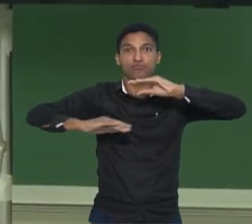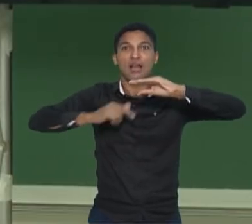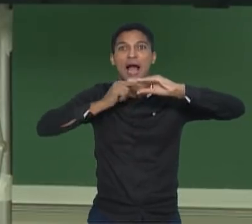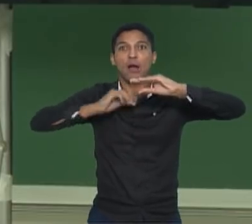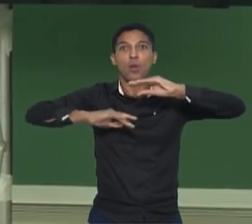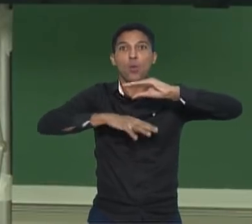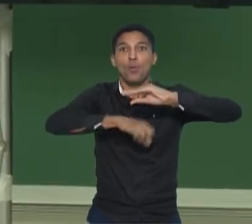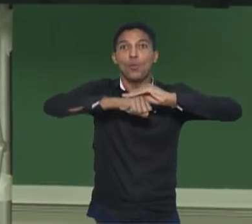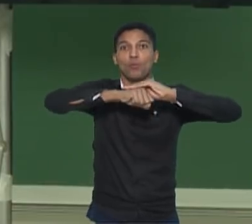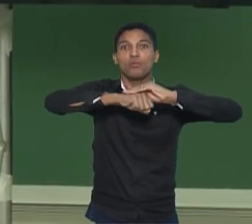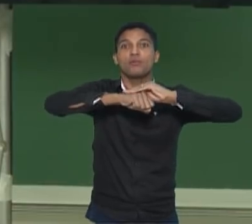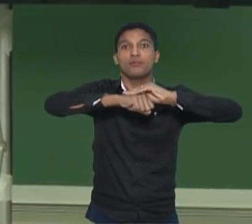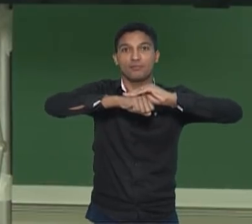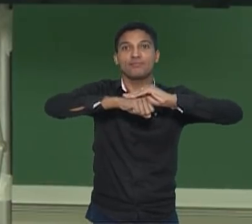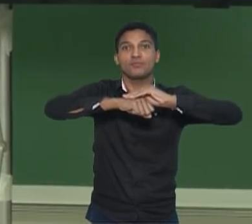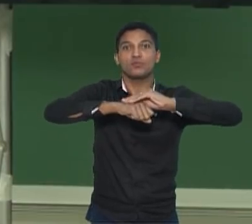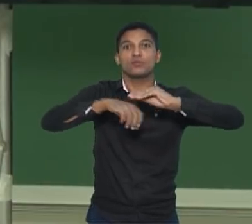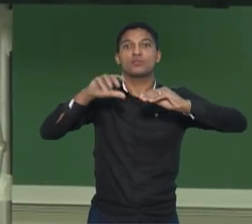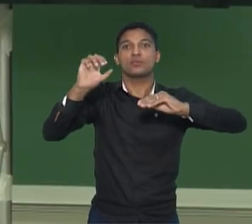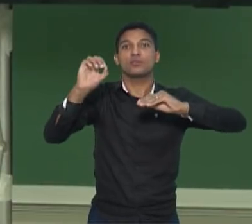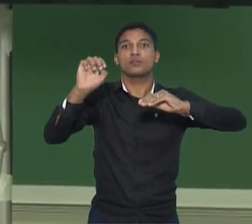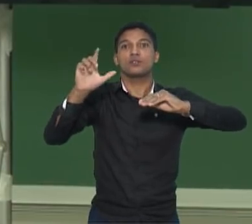solo.